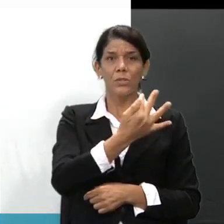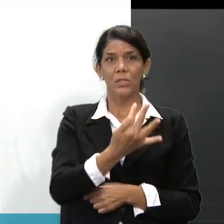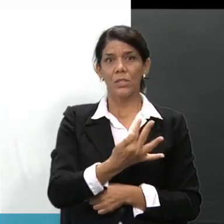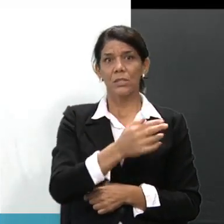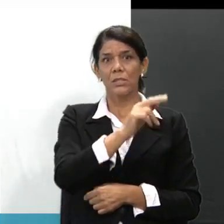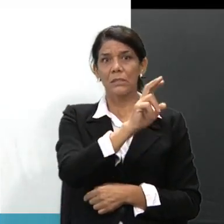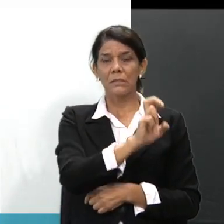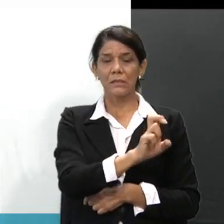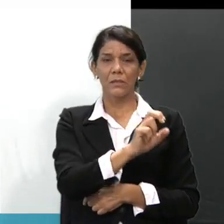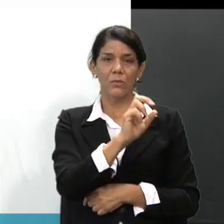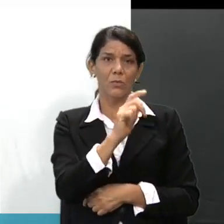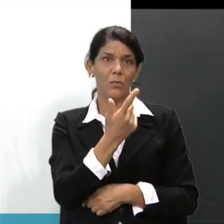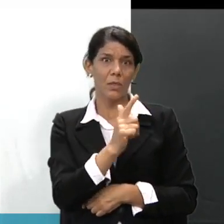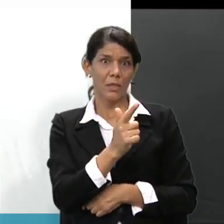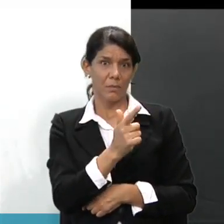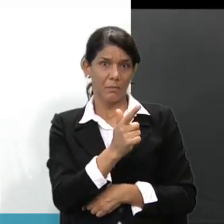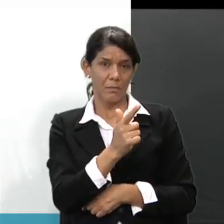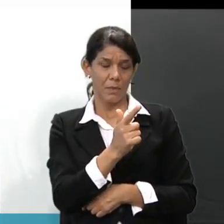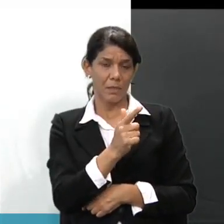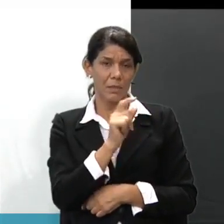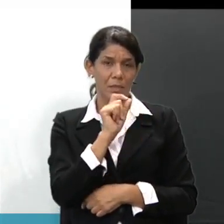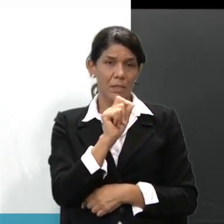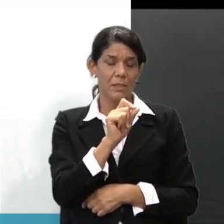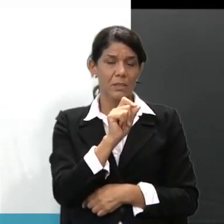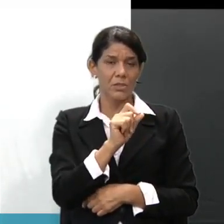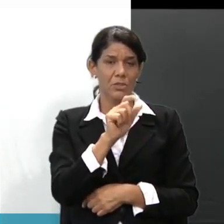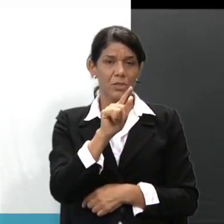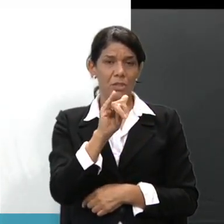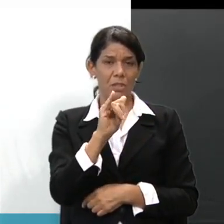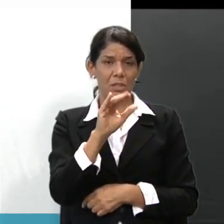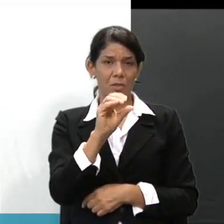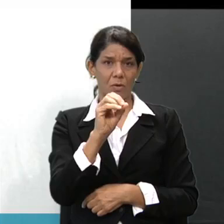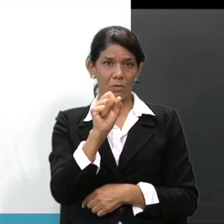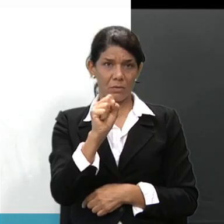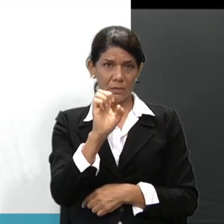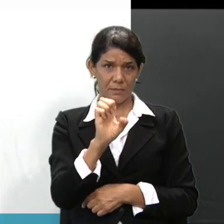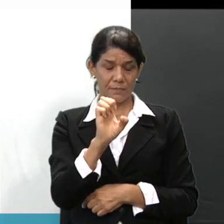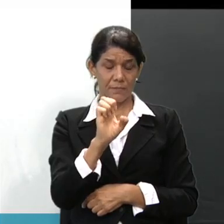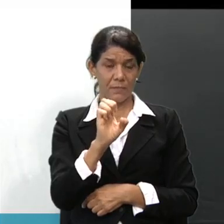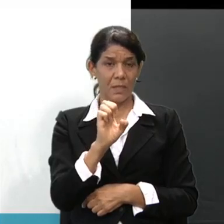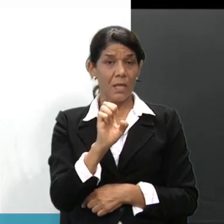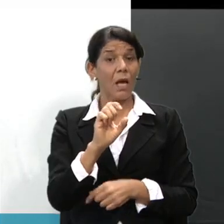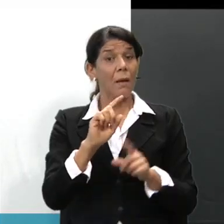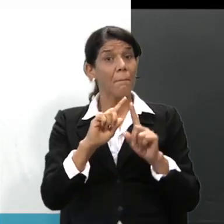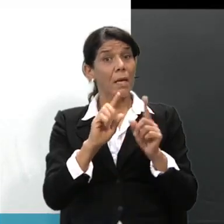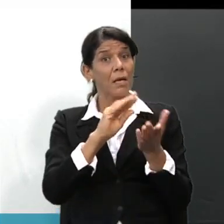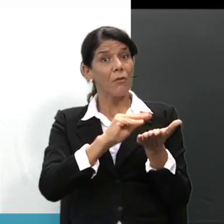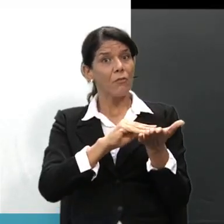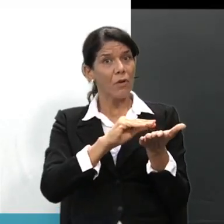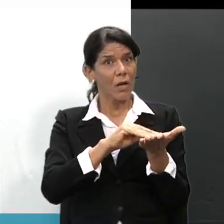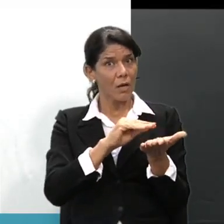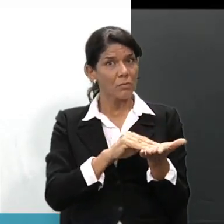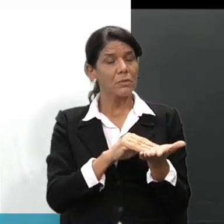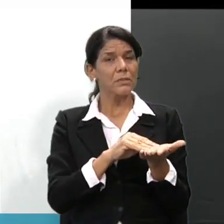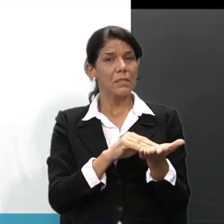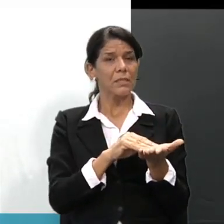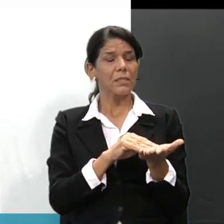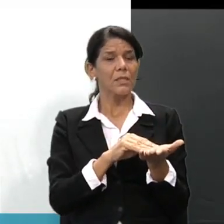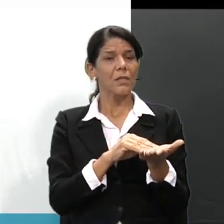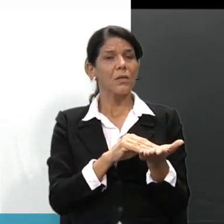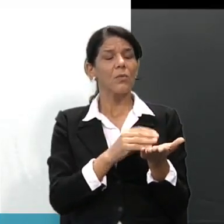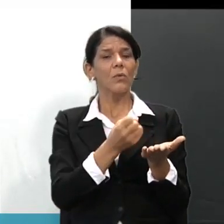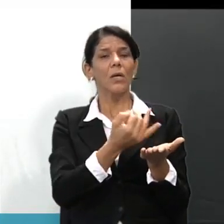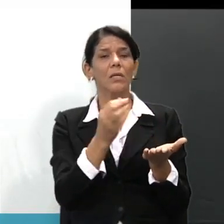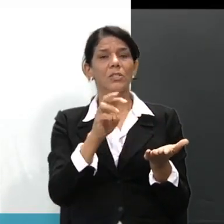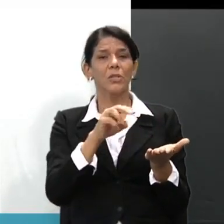de 5 gramas de glicose. Mas faltam, qual a